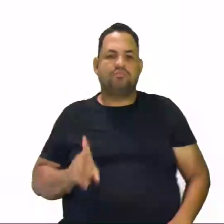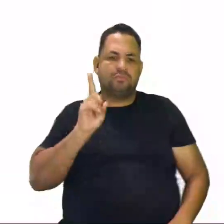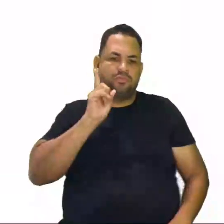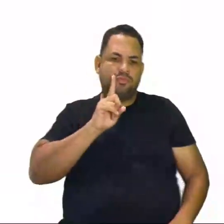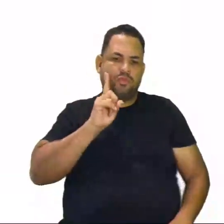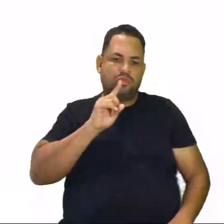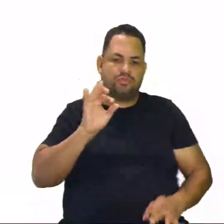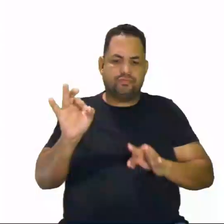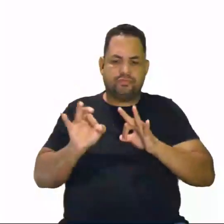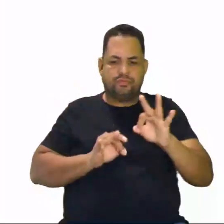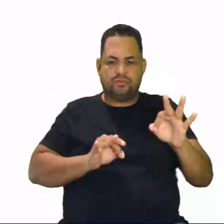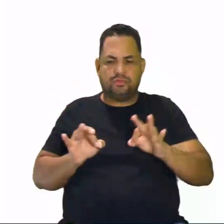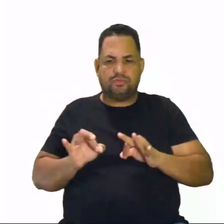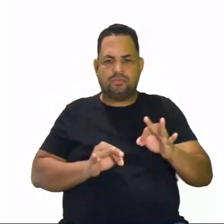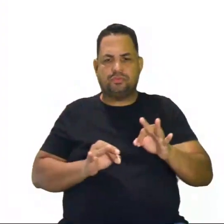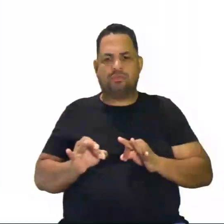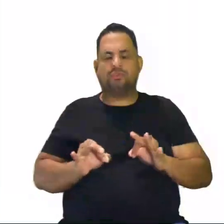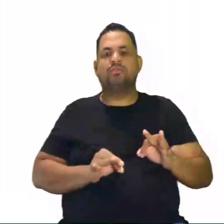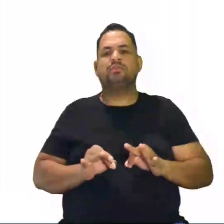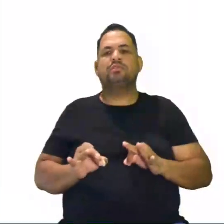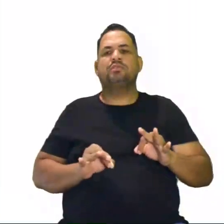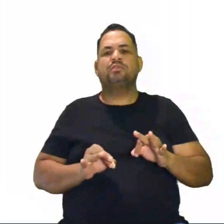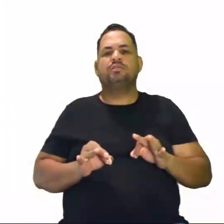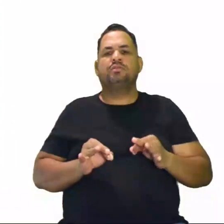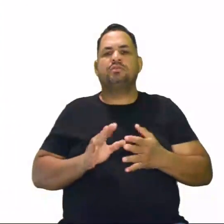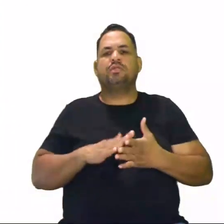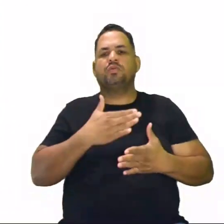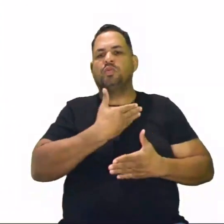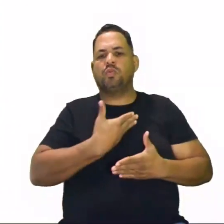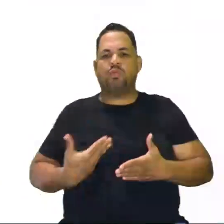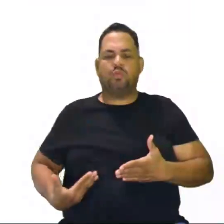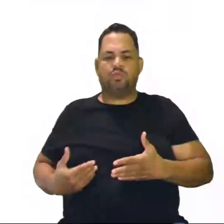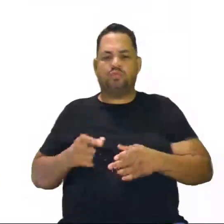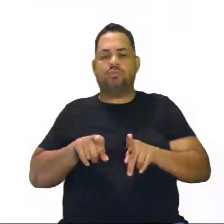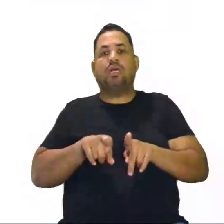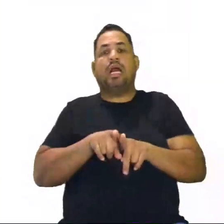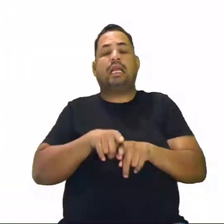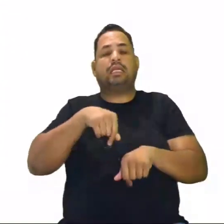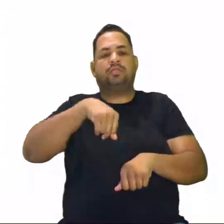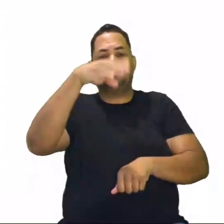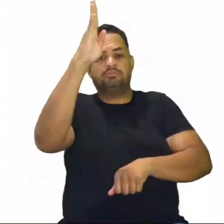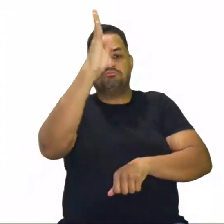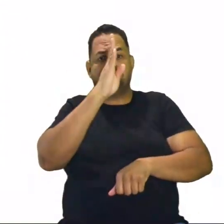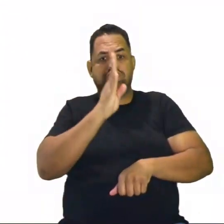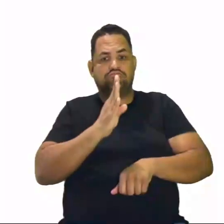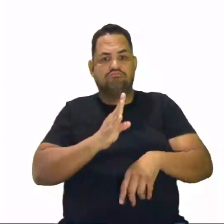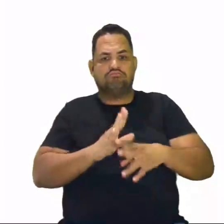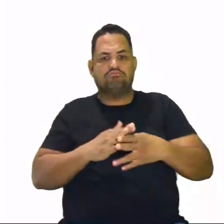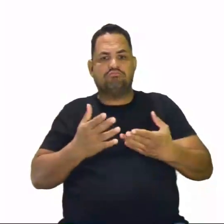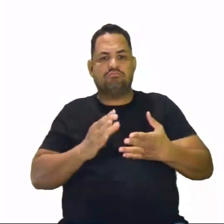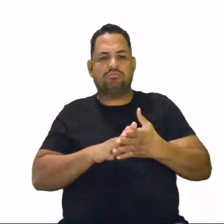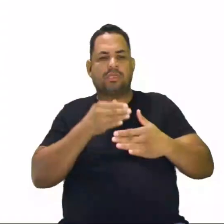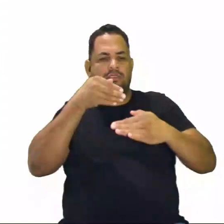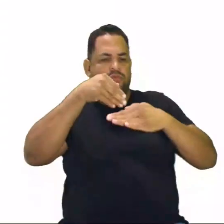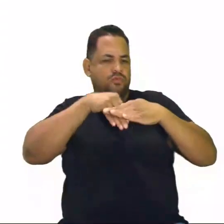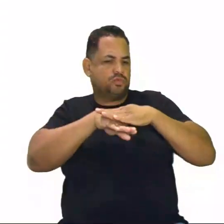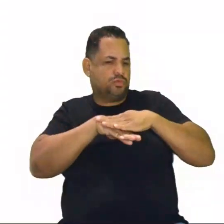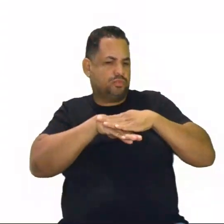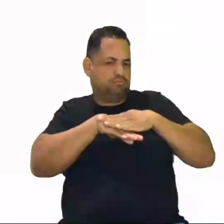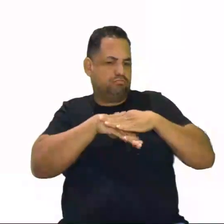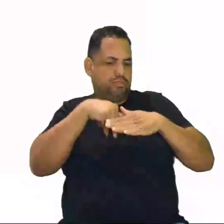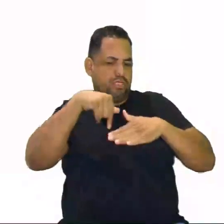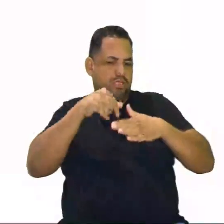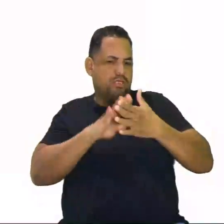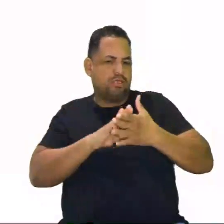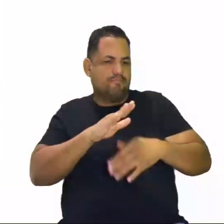foi institucionalizado, nós vamos falar isso mais para frente. No Brasil, é um racismo que fica velado.